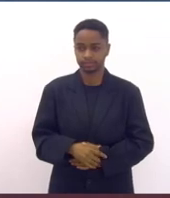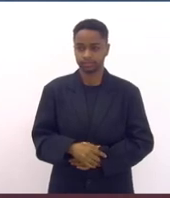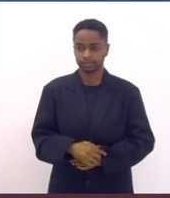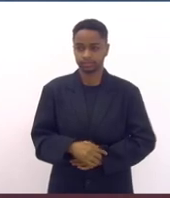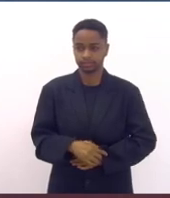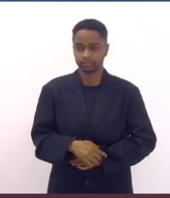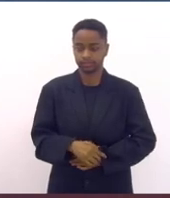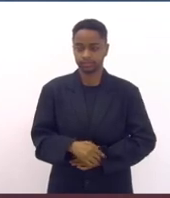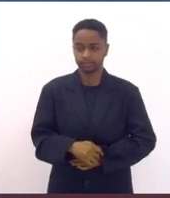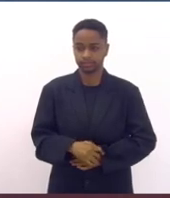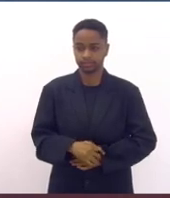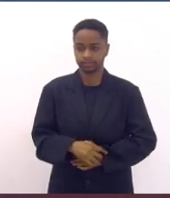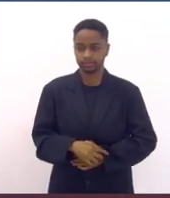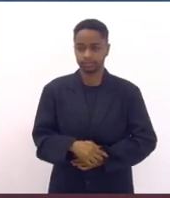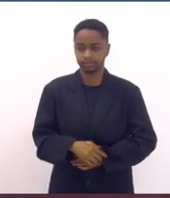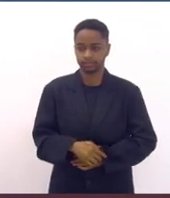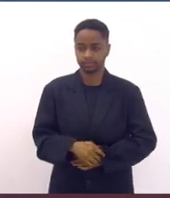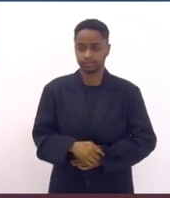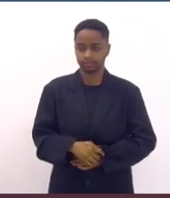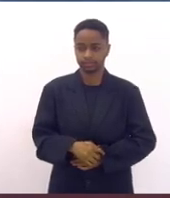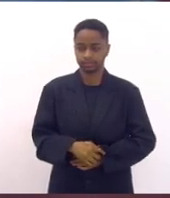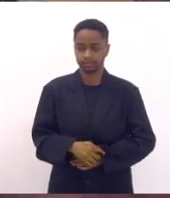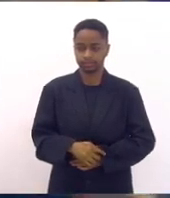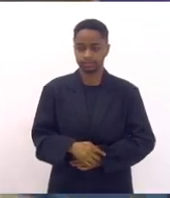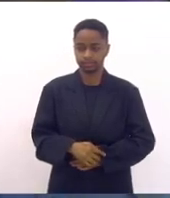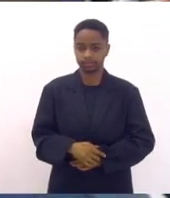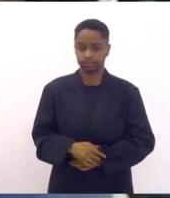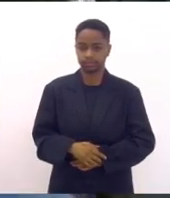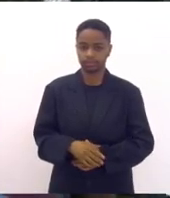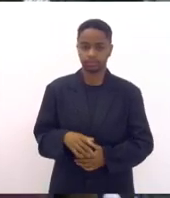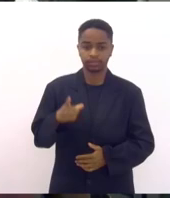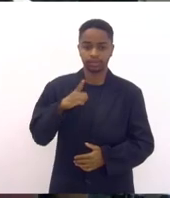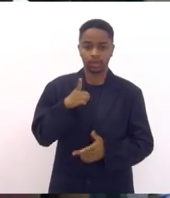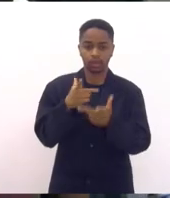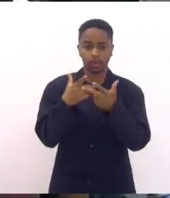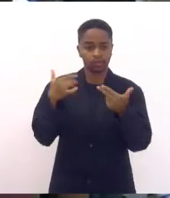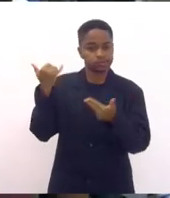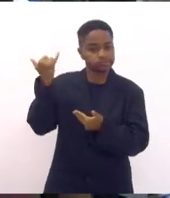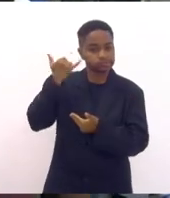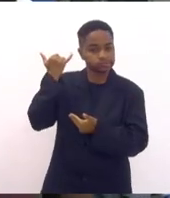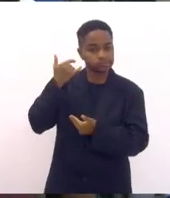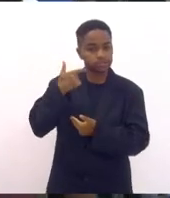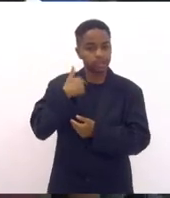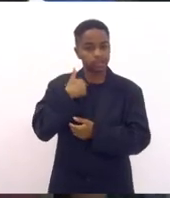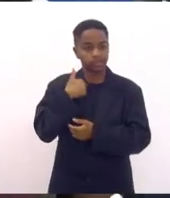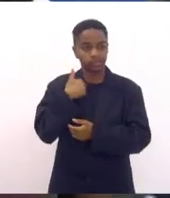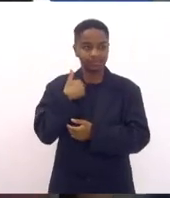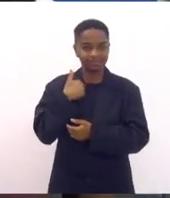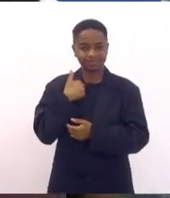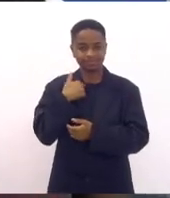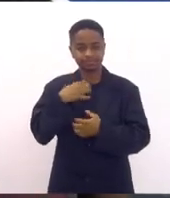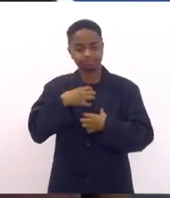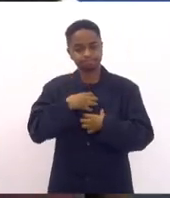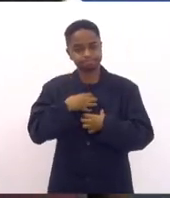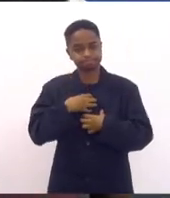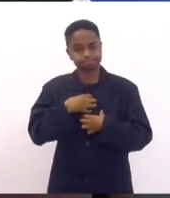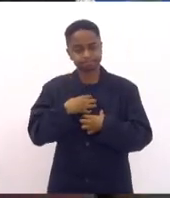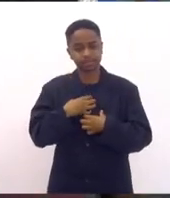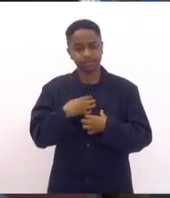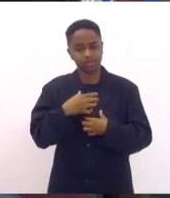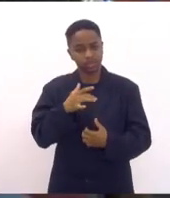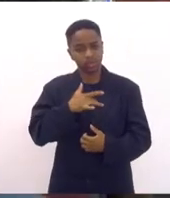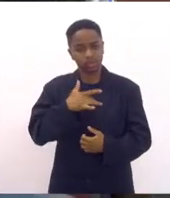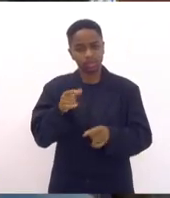Deus alguma coisa soprou aqui no meu ouvido e aí eu fiquei muito sensível e achei que